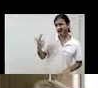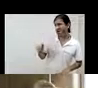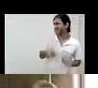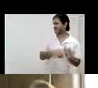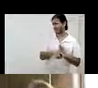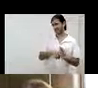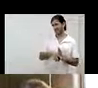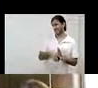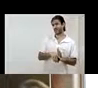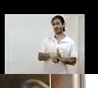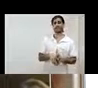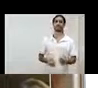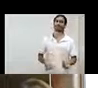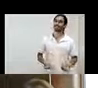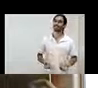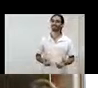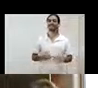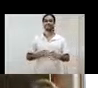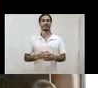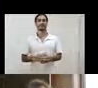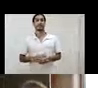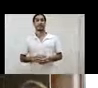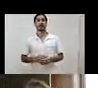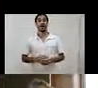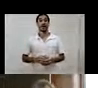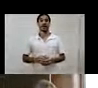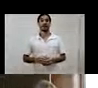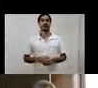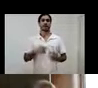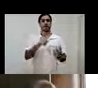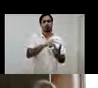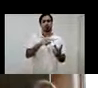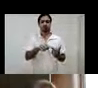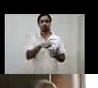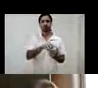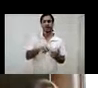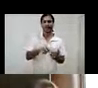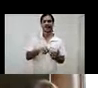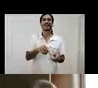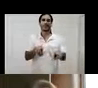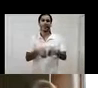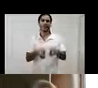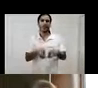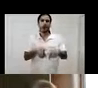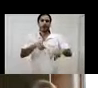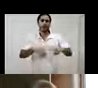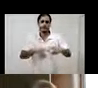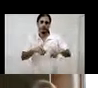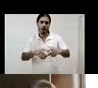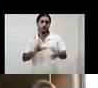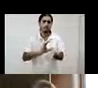inclusive, inclusive latente na distribuição de recursos, gente. Hoje, no Ministério da Educação,